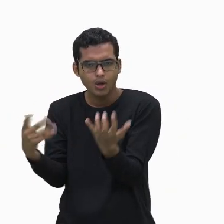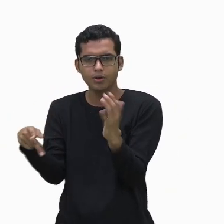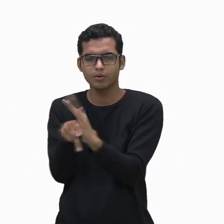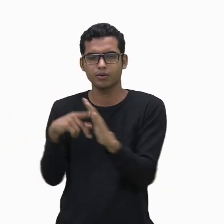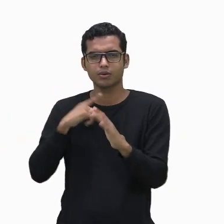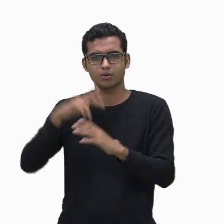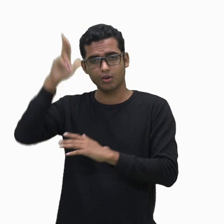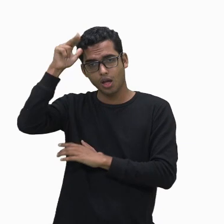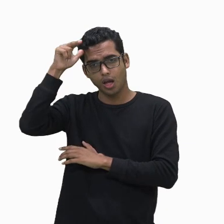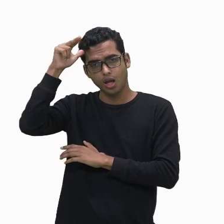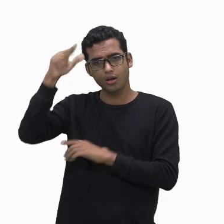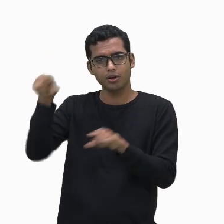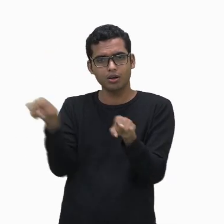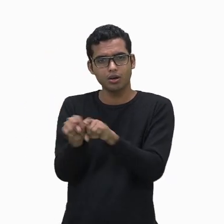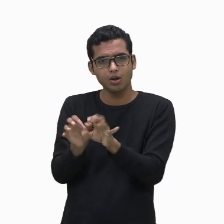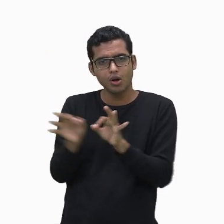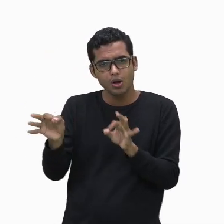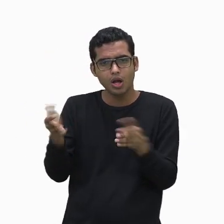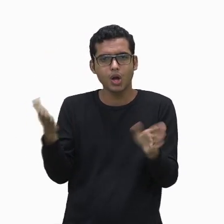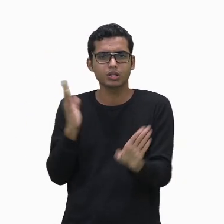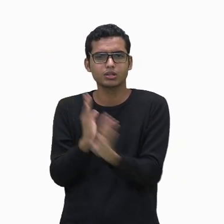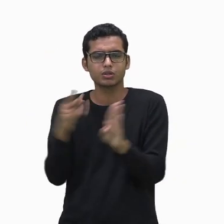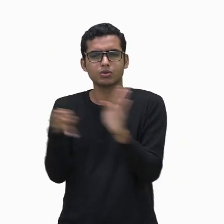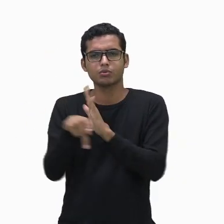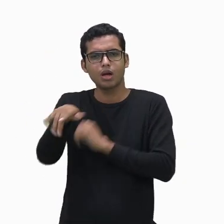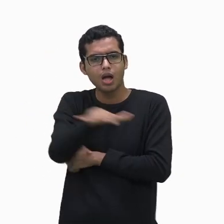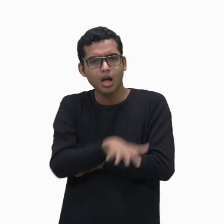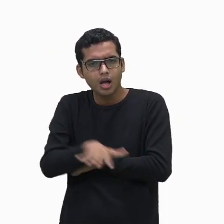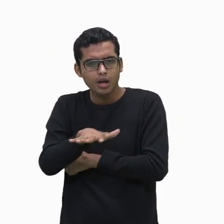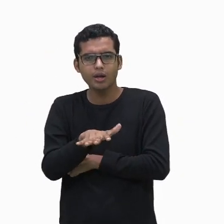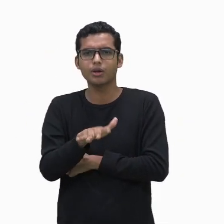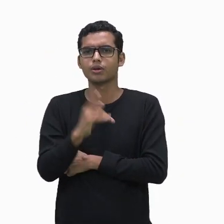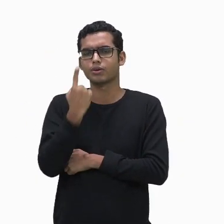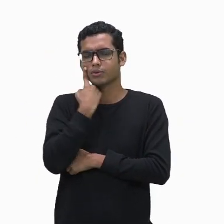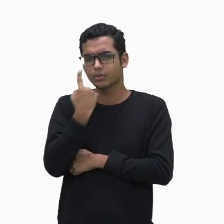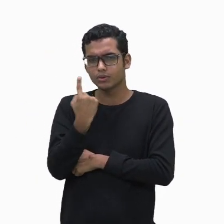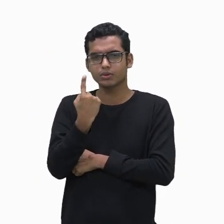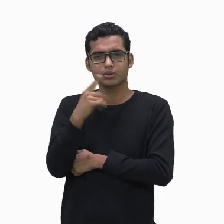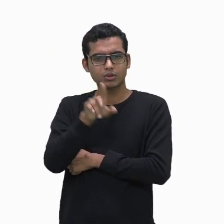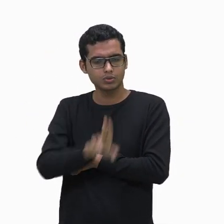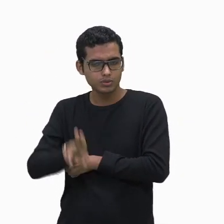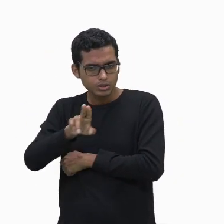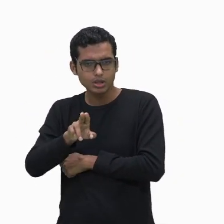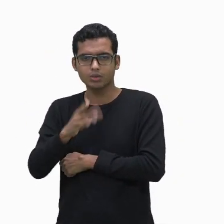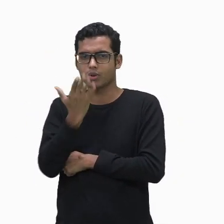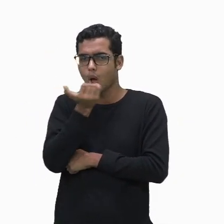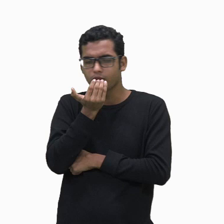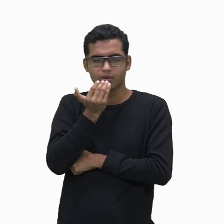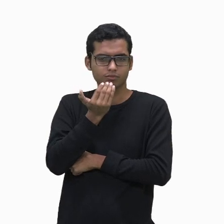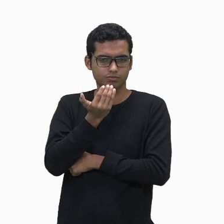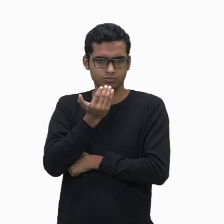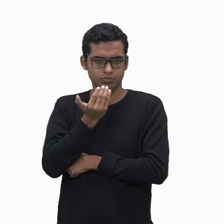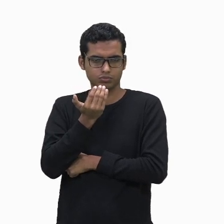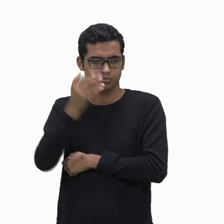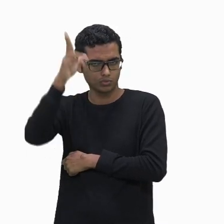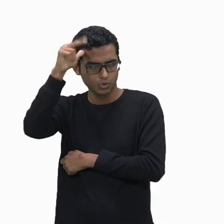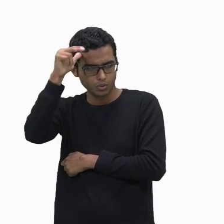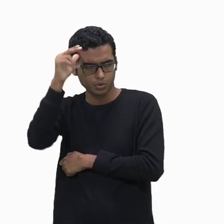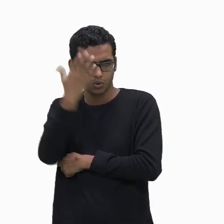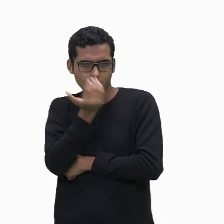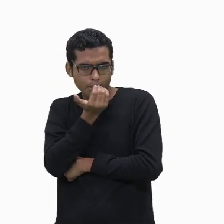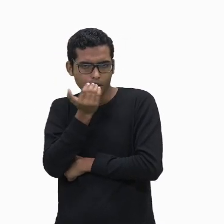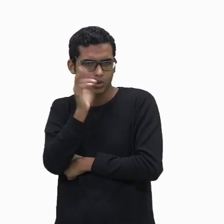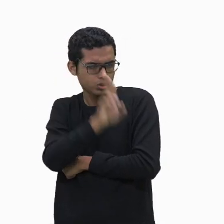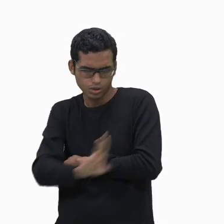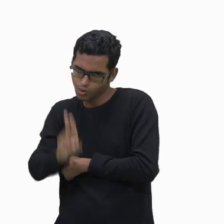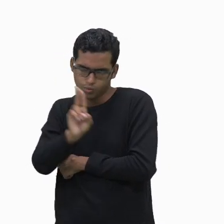cavalo, determine a área não utilizada na alimentação do cavalo. Então, esse é um